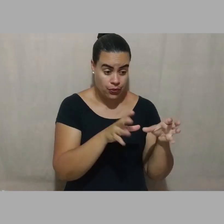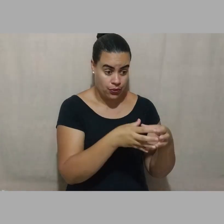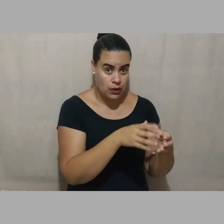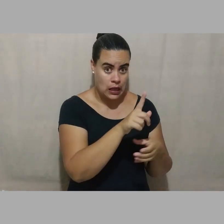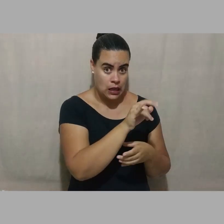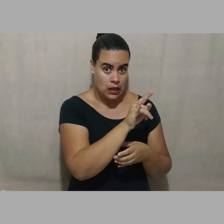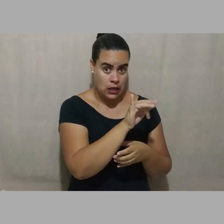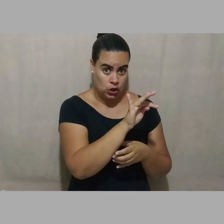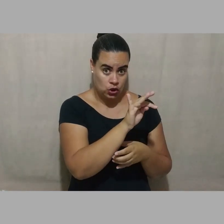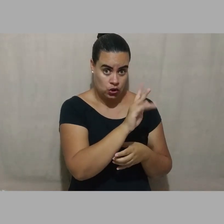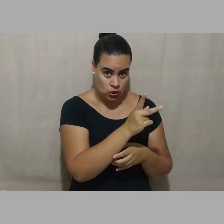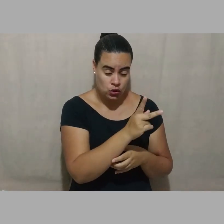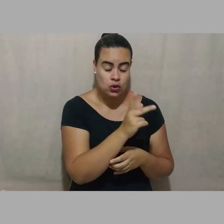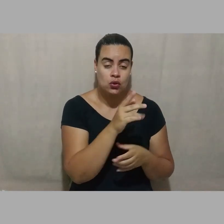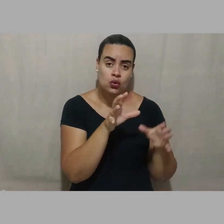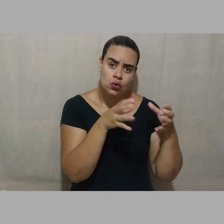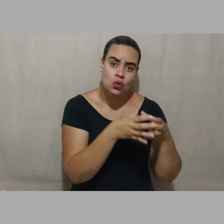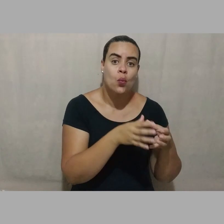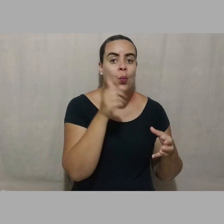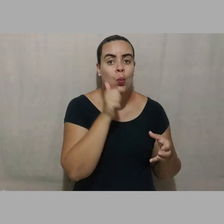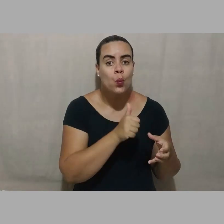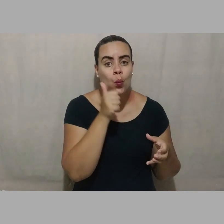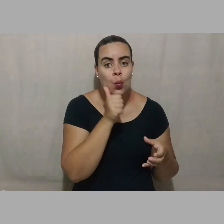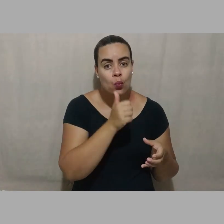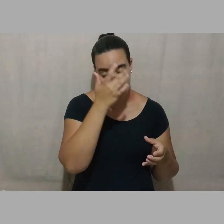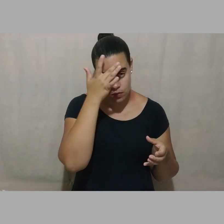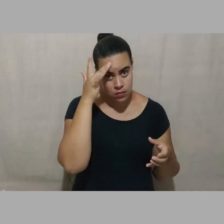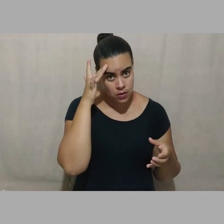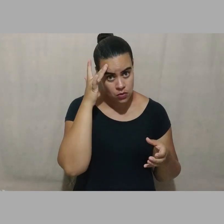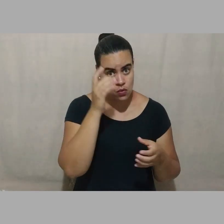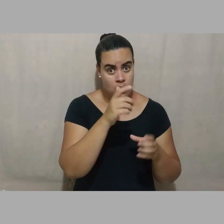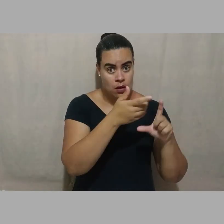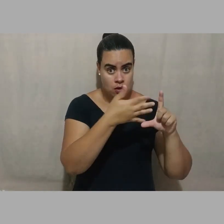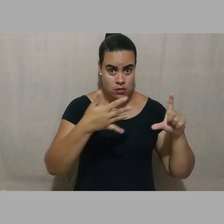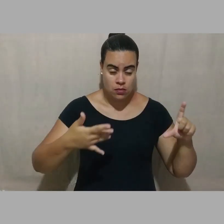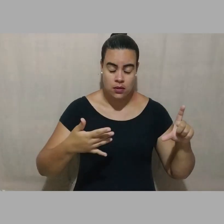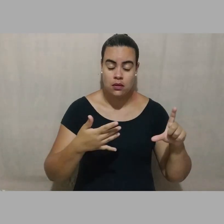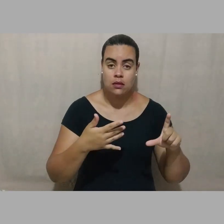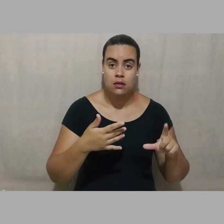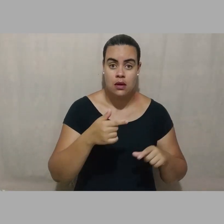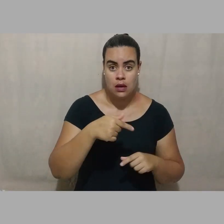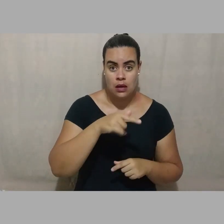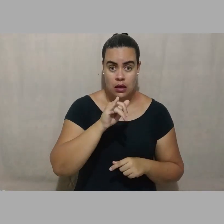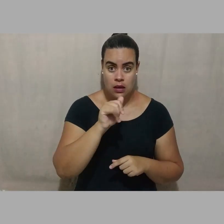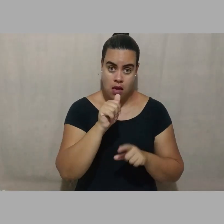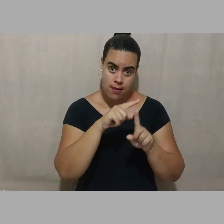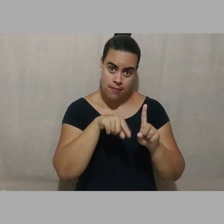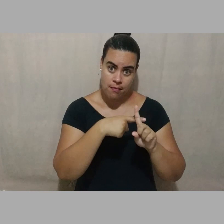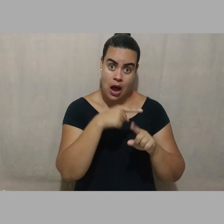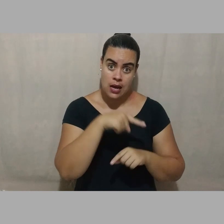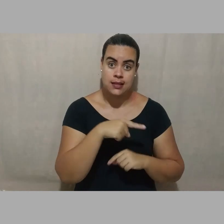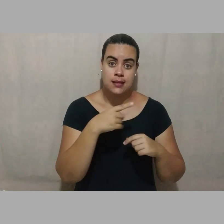um agrupamento formado por mulheres e pessoas dissidentes LGBTQIA+, aqui da cidade